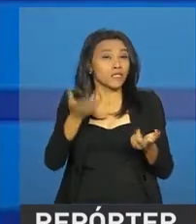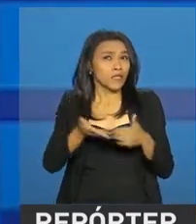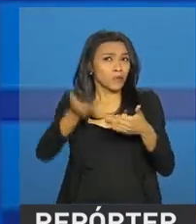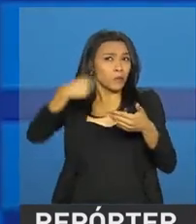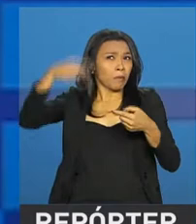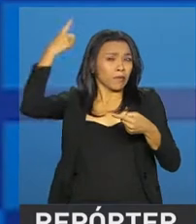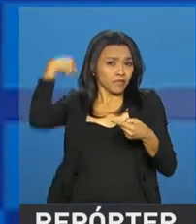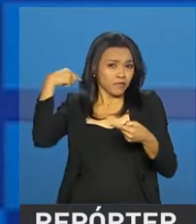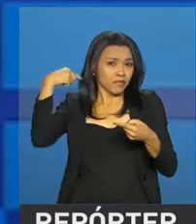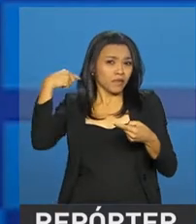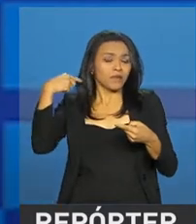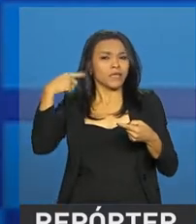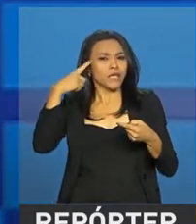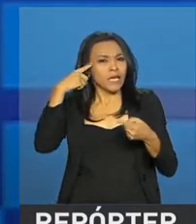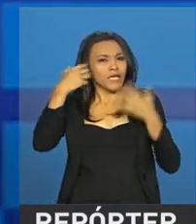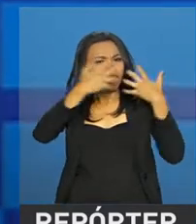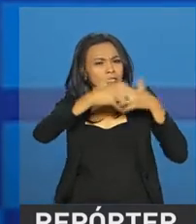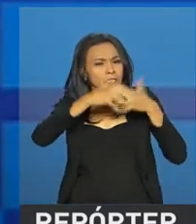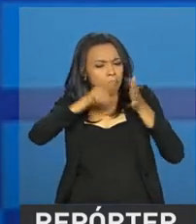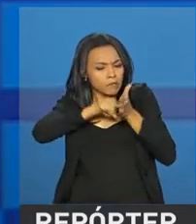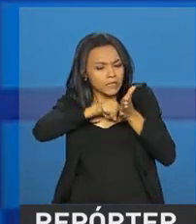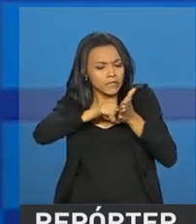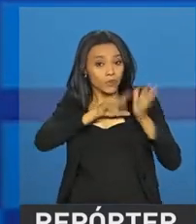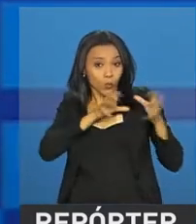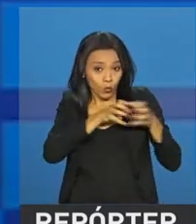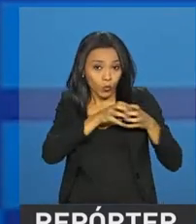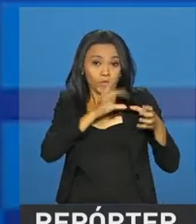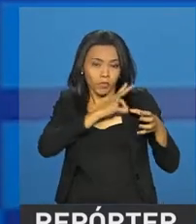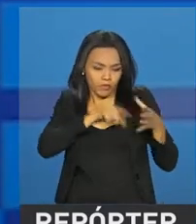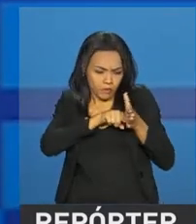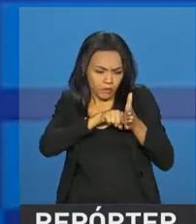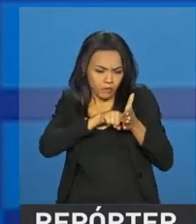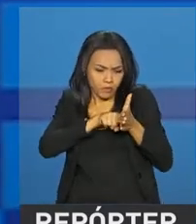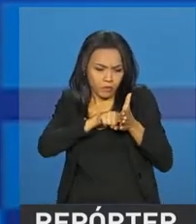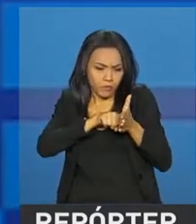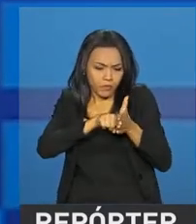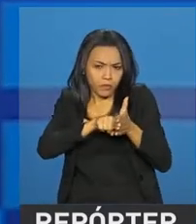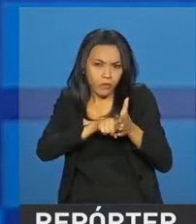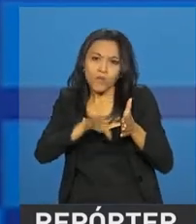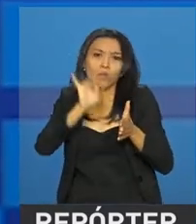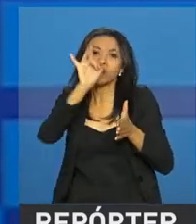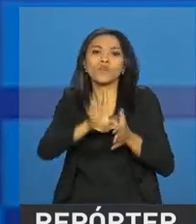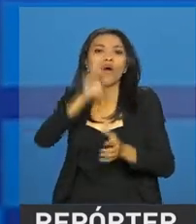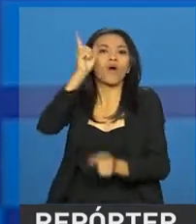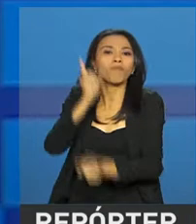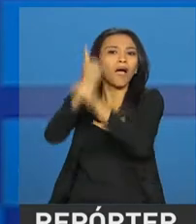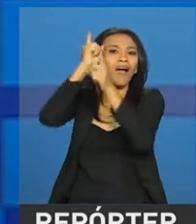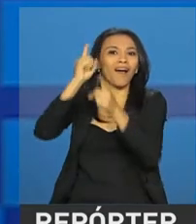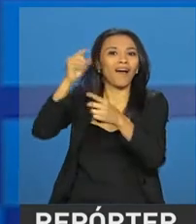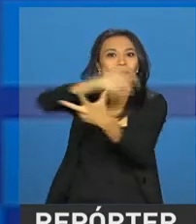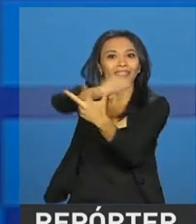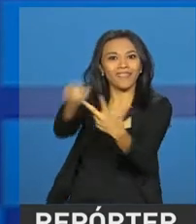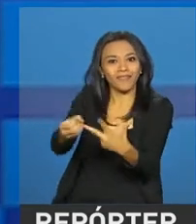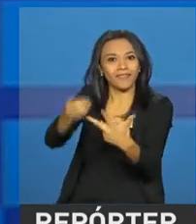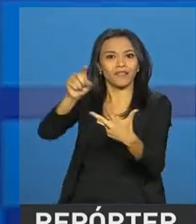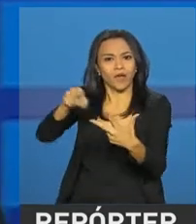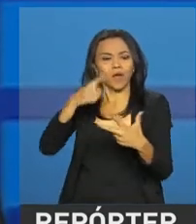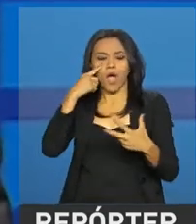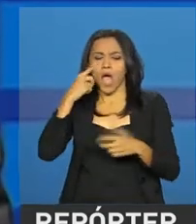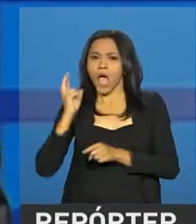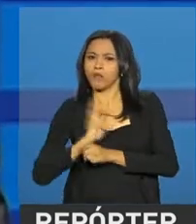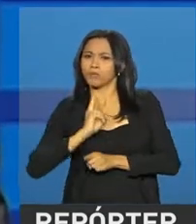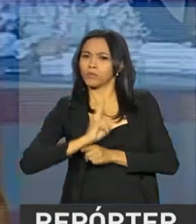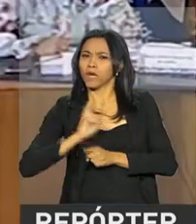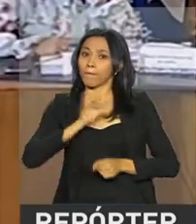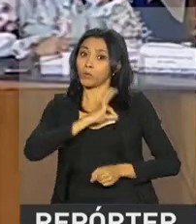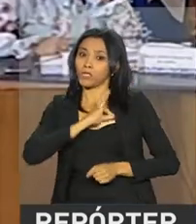tá? E que vem se maturando e avançando dentro de um grupo que, como eu disse, ele não frauda só o Enem. Então, você continua acompanhando aquele grupo e você